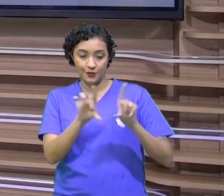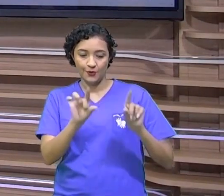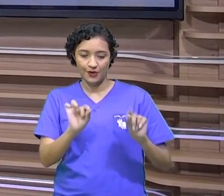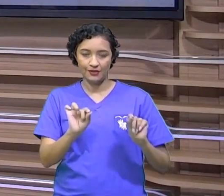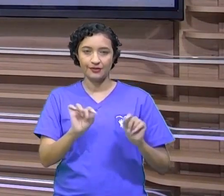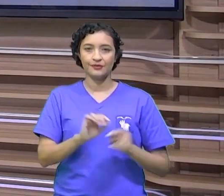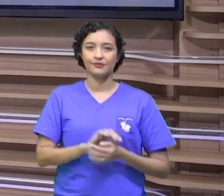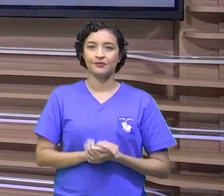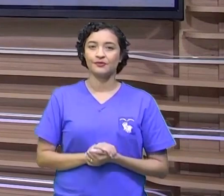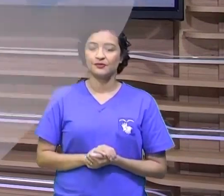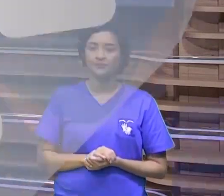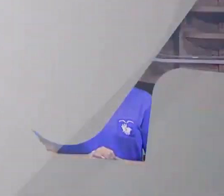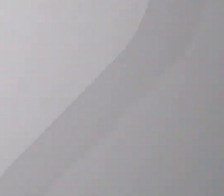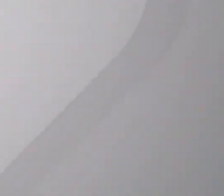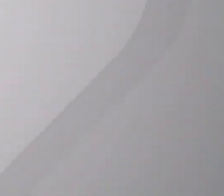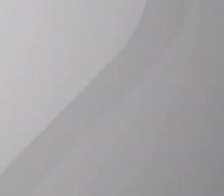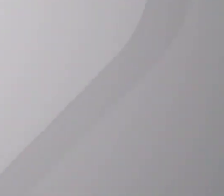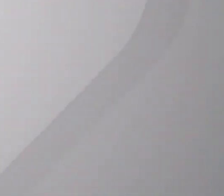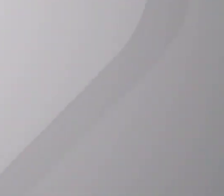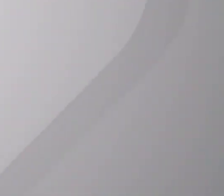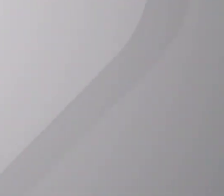vamos as nossas considerações finais